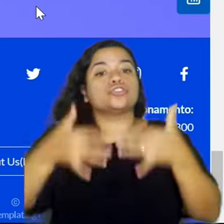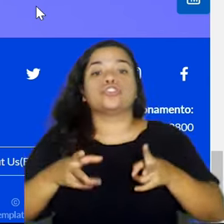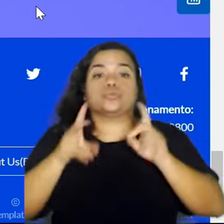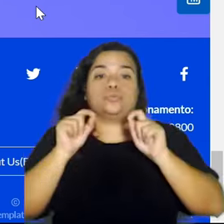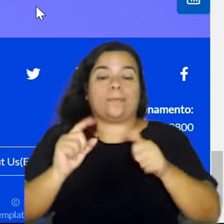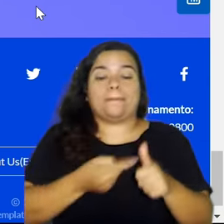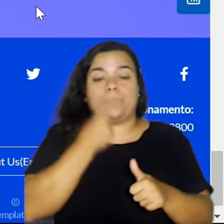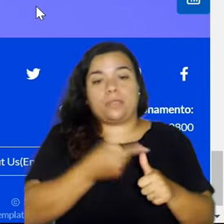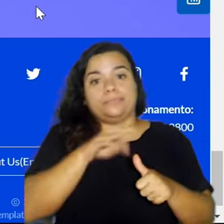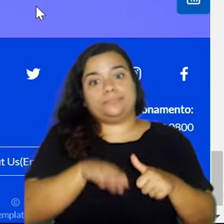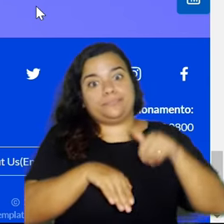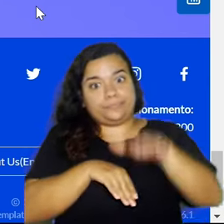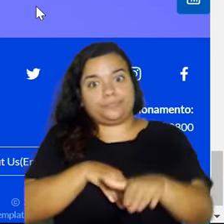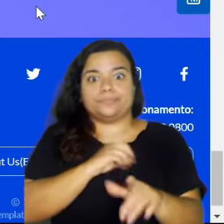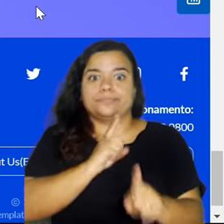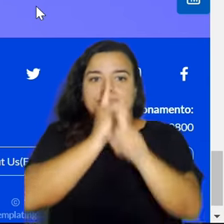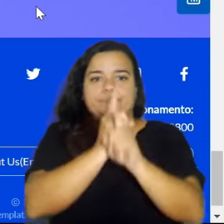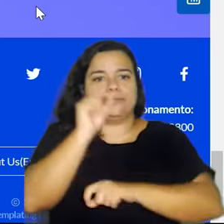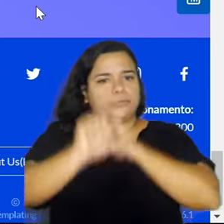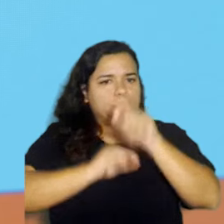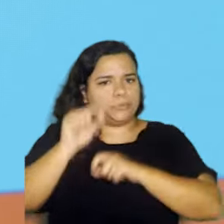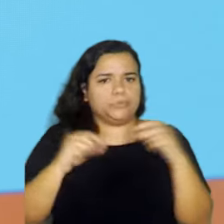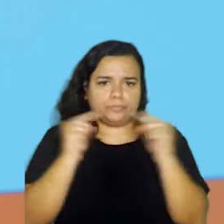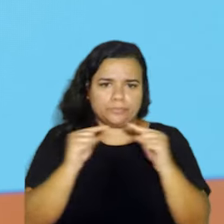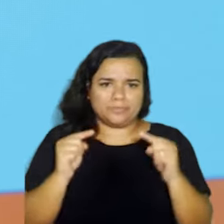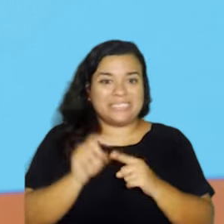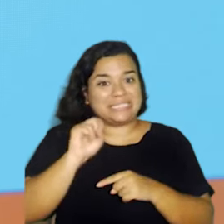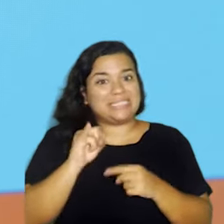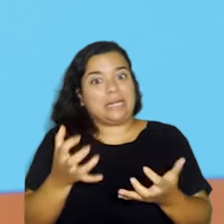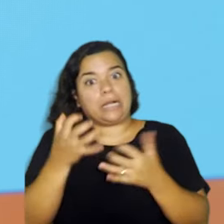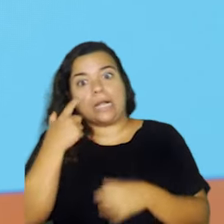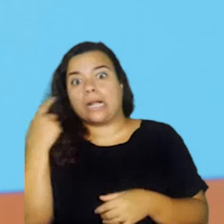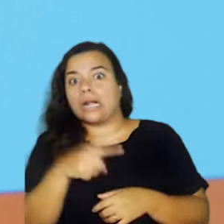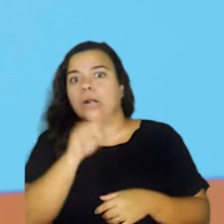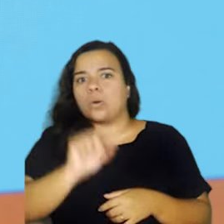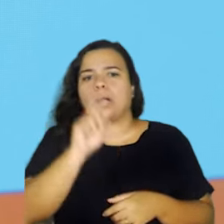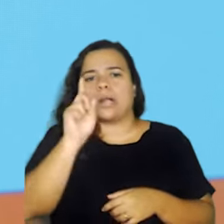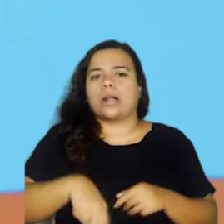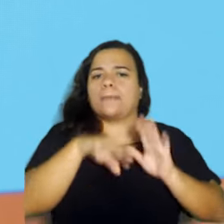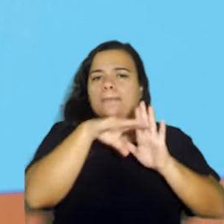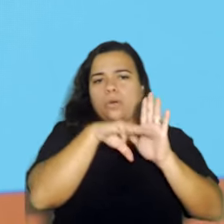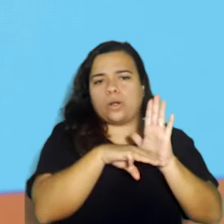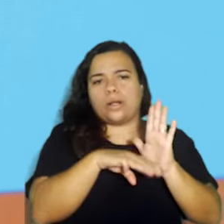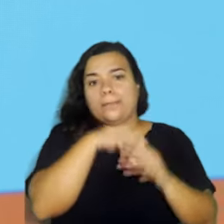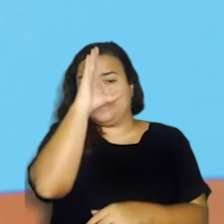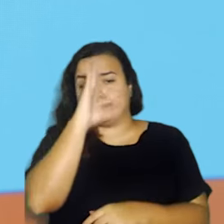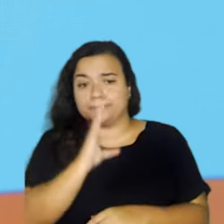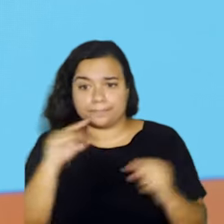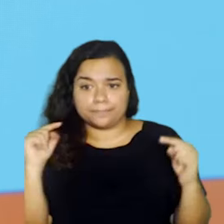é o primeiro passo identificar o que para onde você tá entrando O que que você tá querendo ver né é um programa gratuito